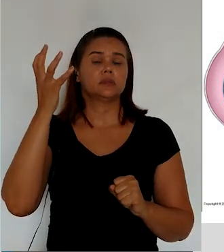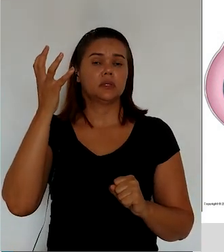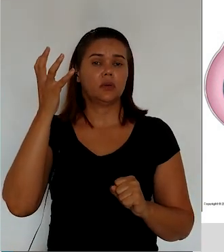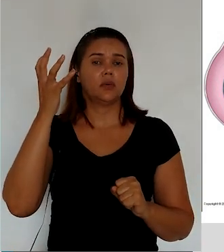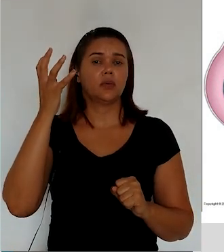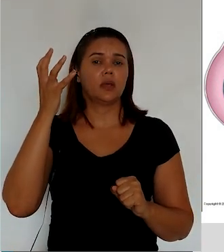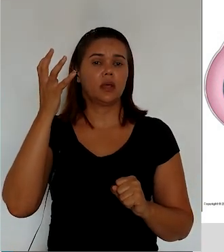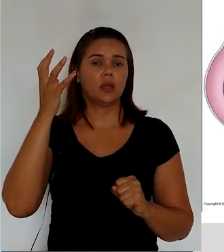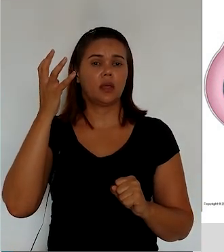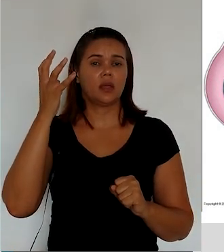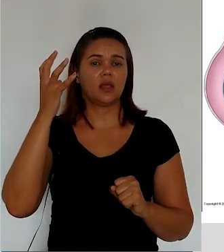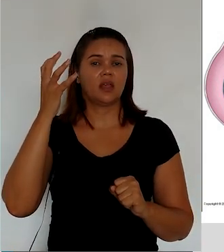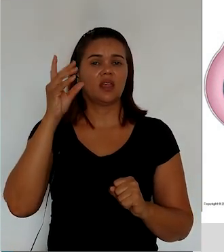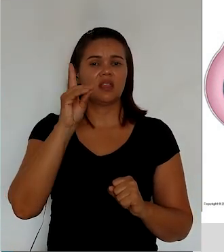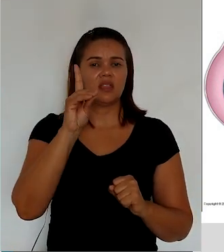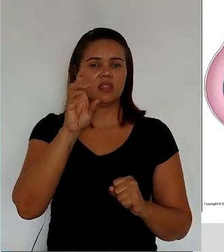de